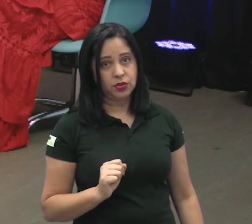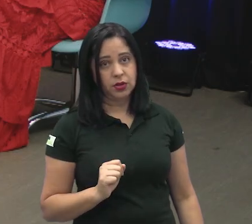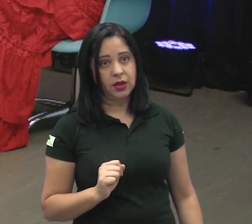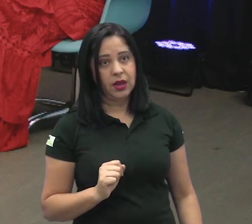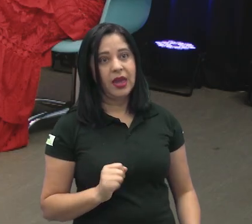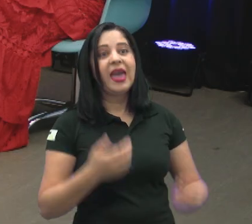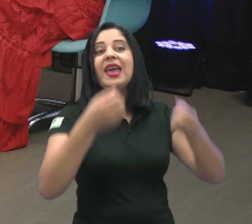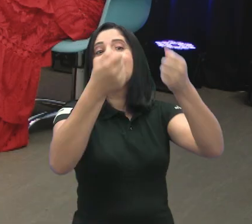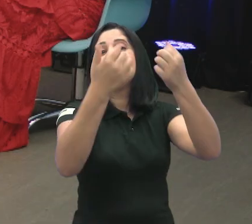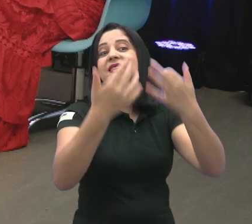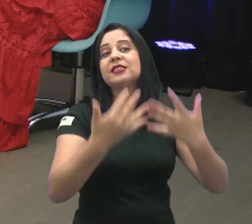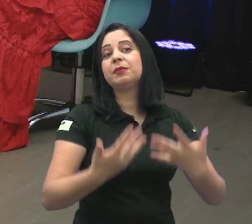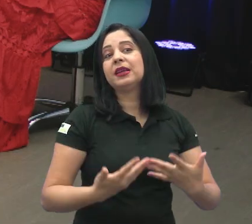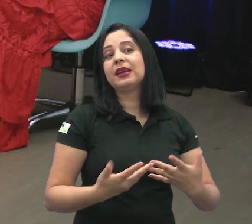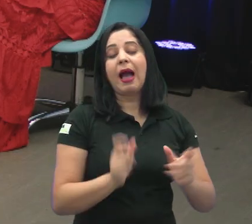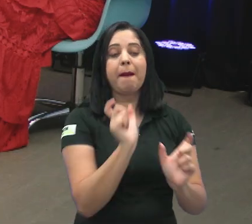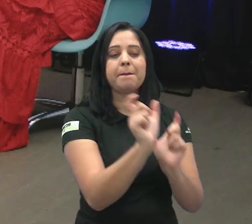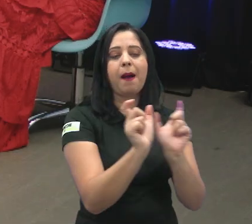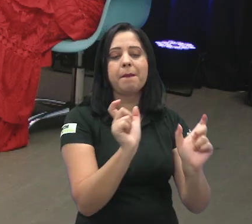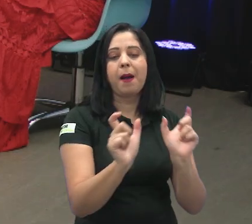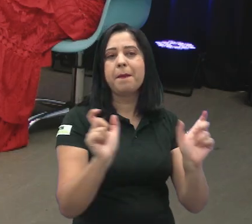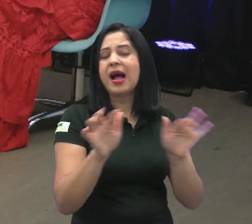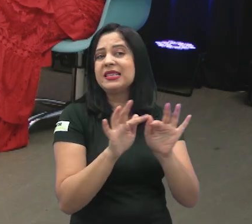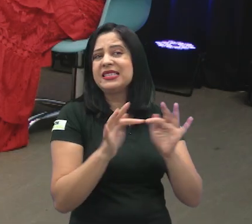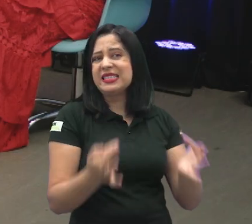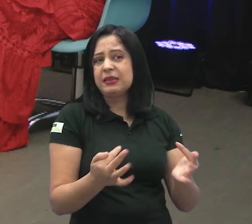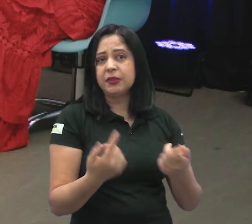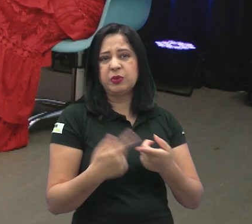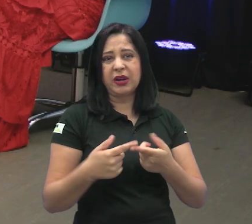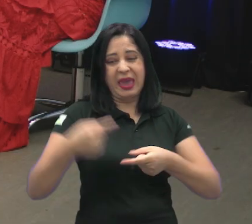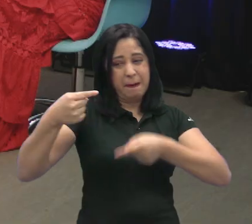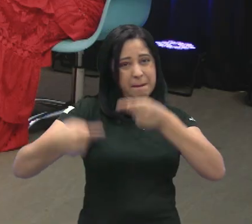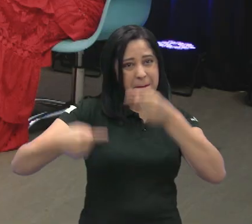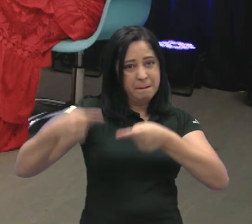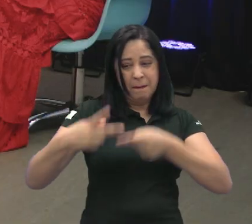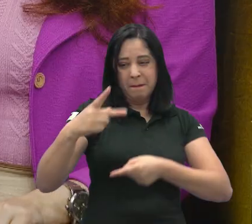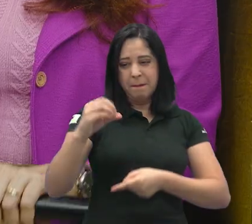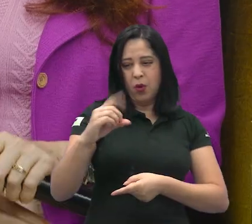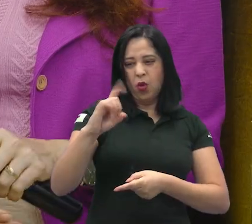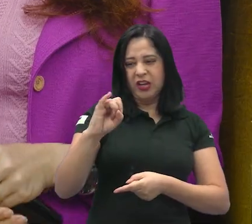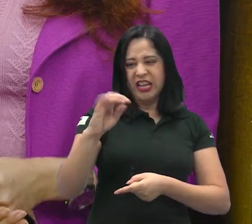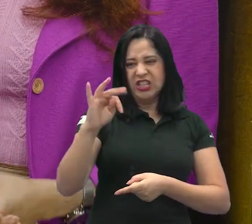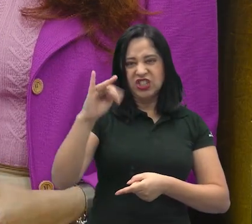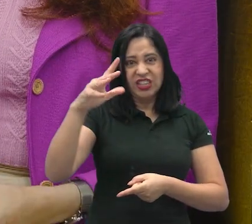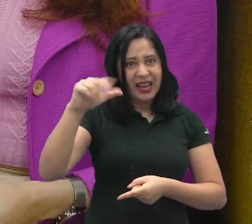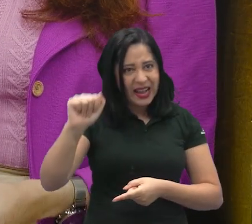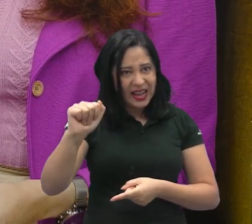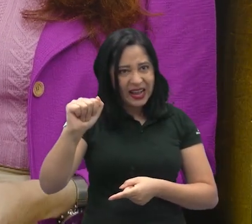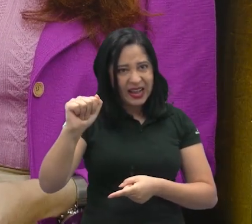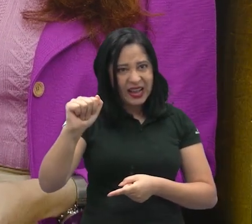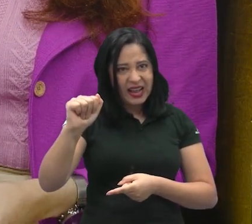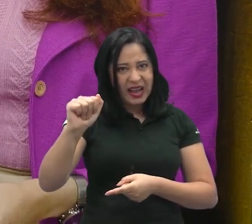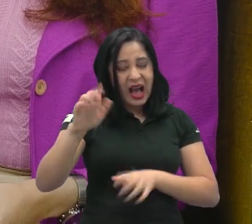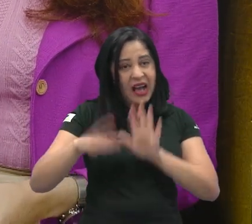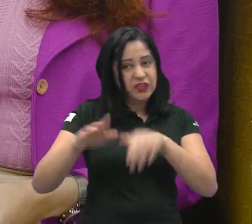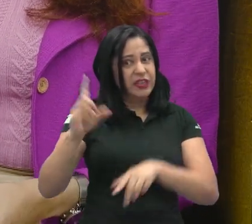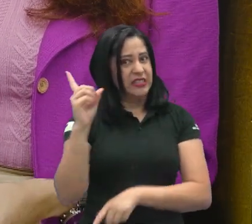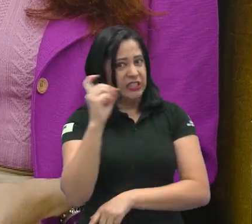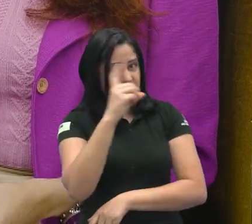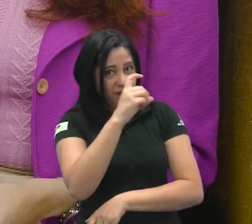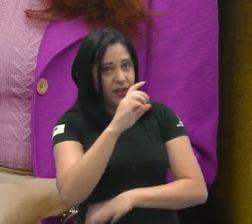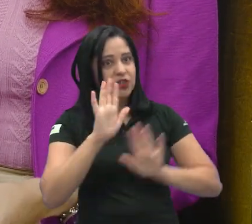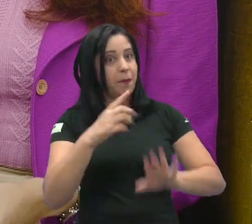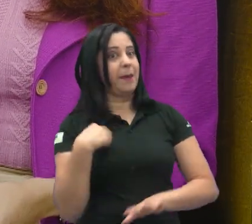trazer com uma linguagem simples, né? Exatamente. Política, muitas vezes, pode parecer um bicho de 7 cabeças para muita gente, mas o nosso papel